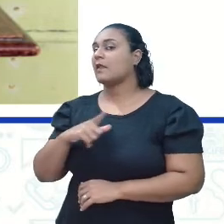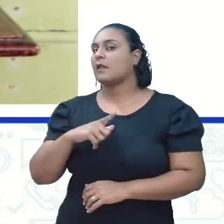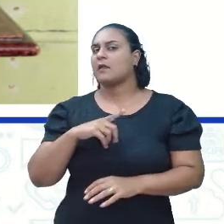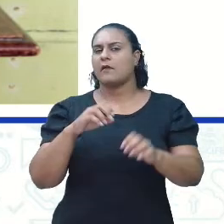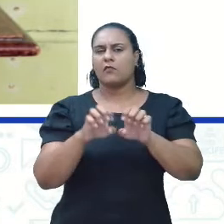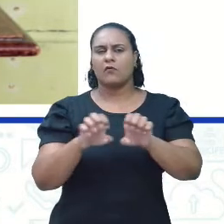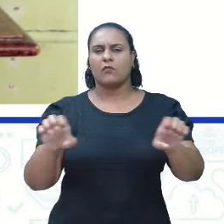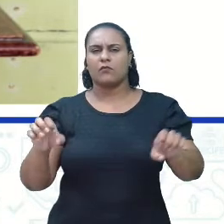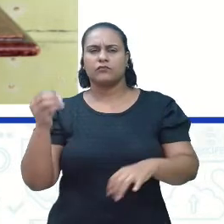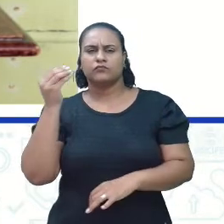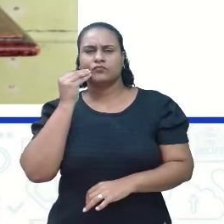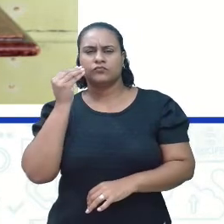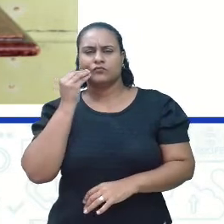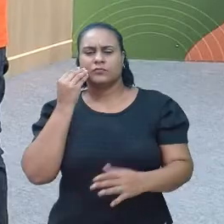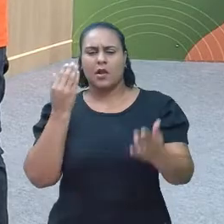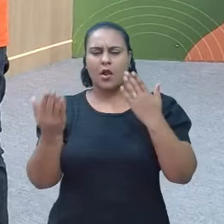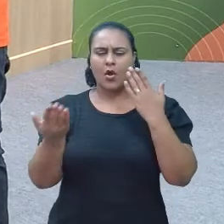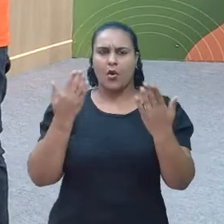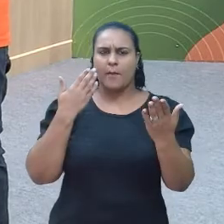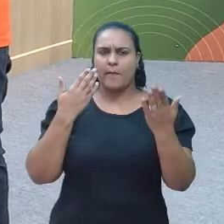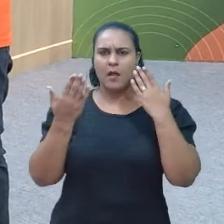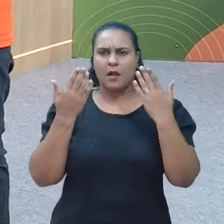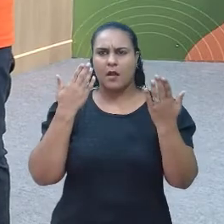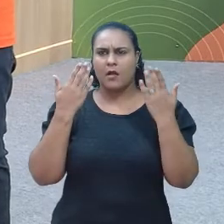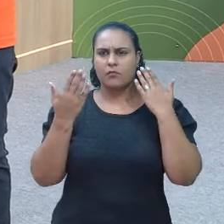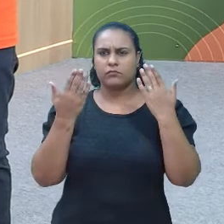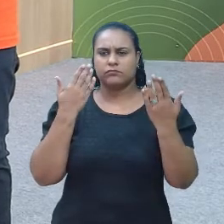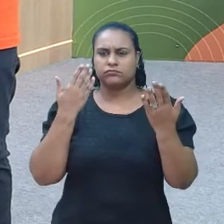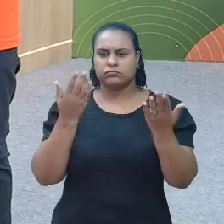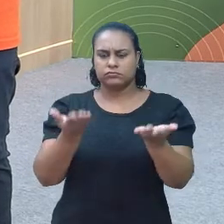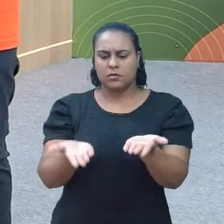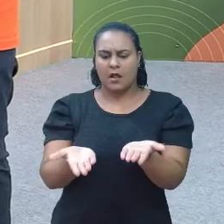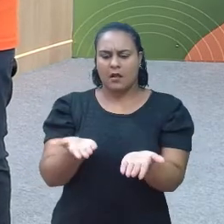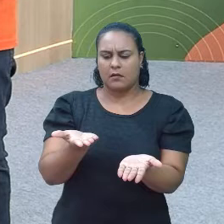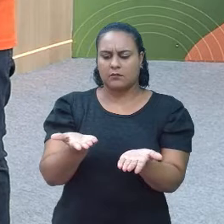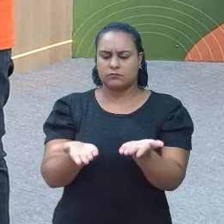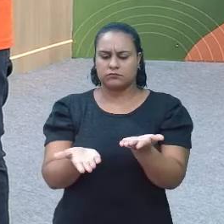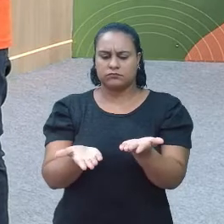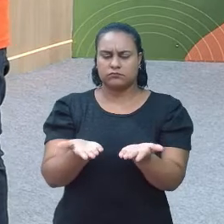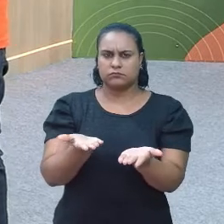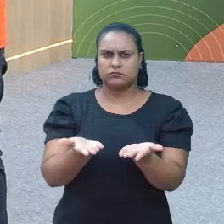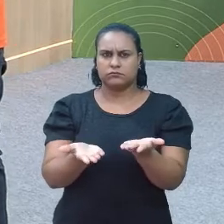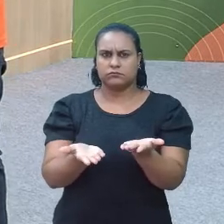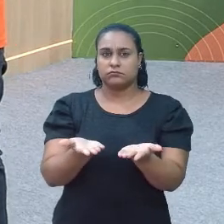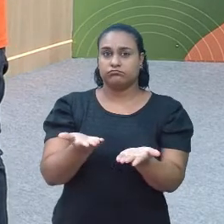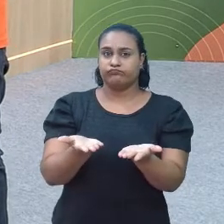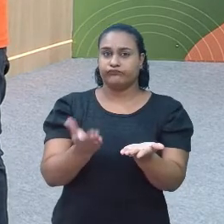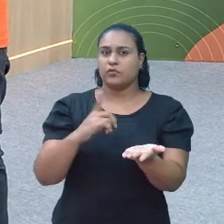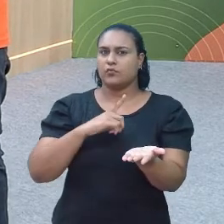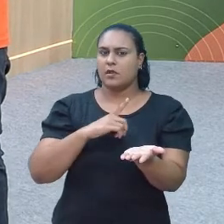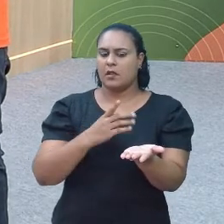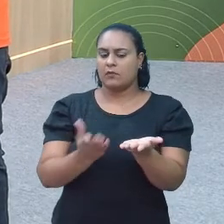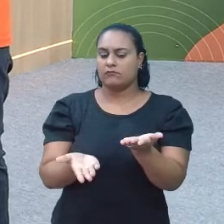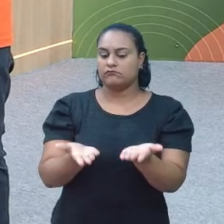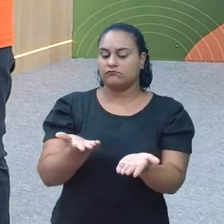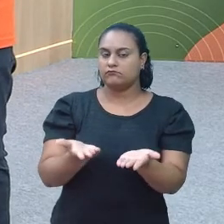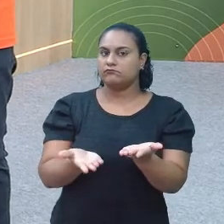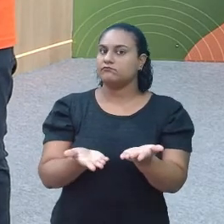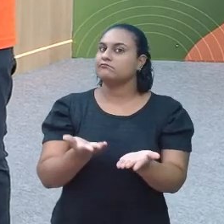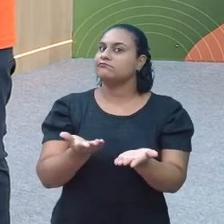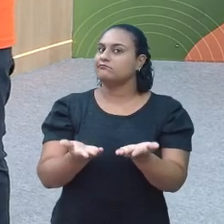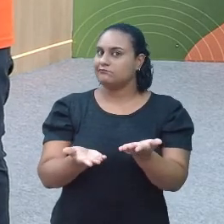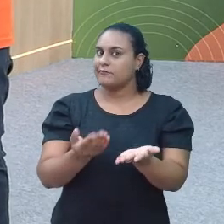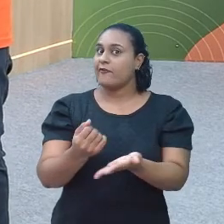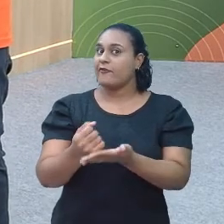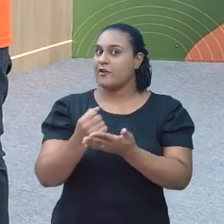equação tentando fazer uma associação com a ideia de equilíbrio, né? Então, o que está em equilíbrio vai servir para a gente